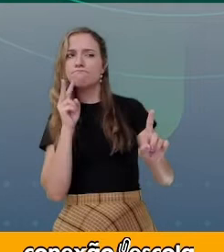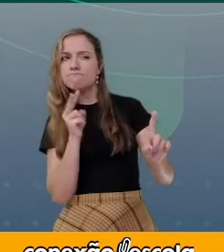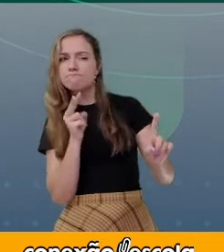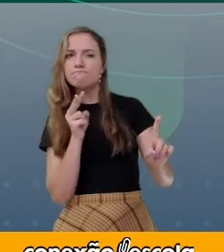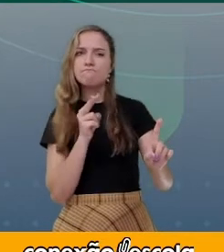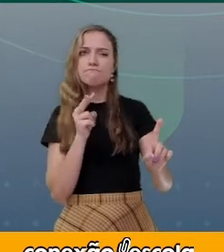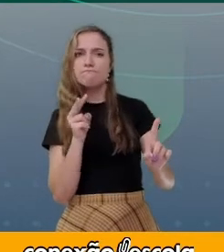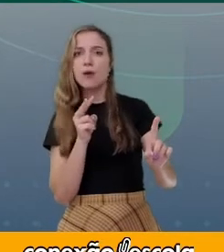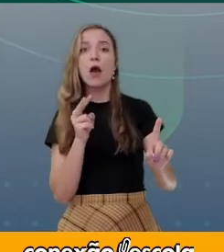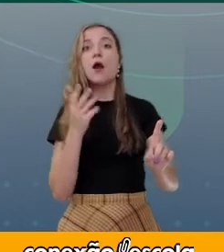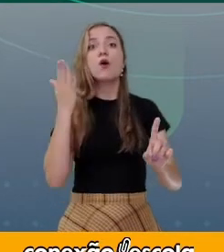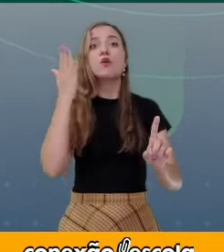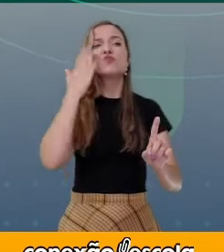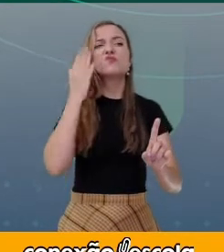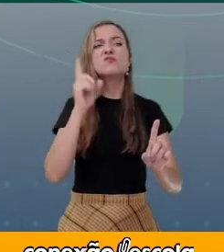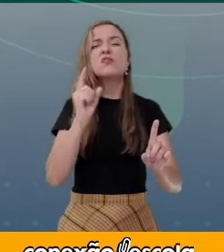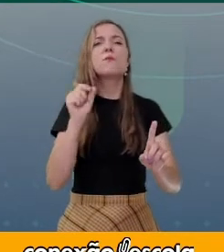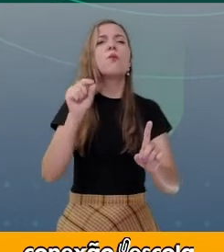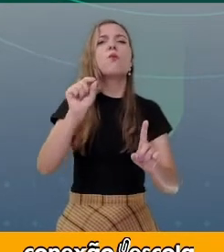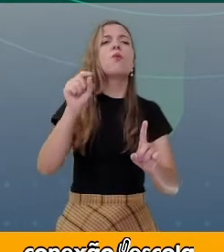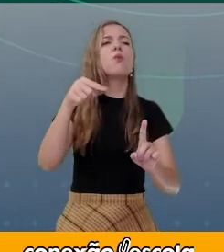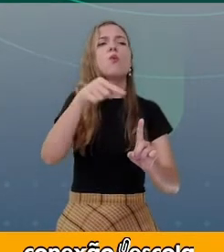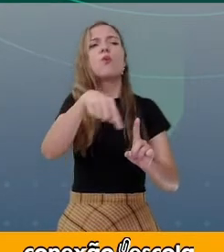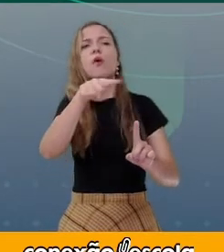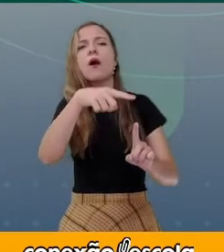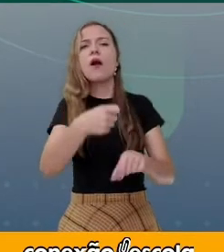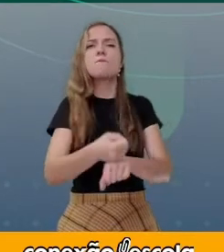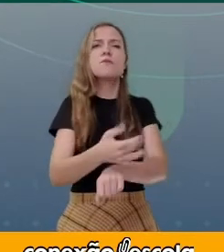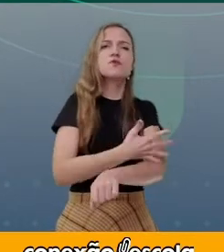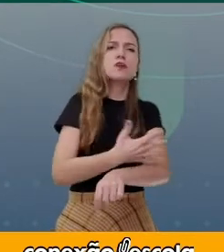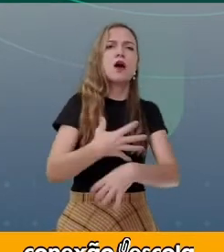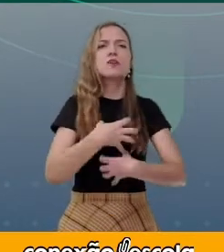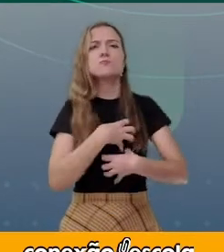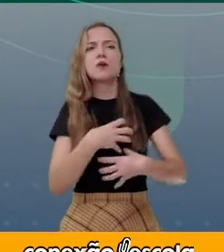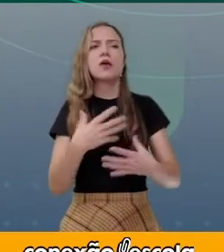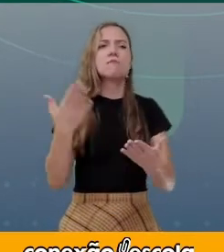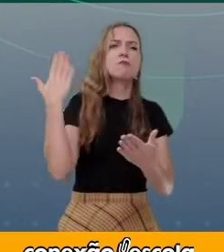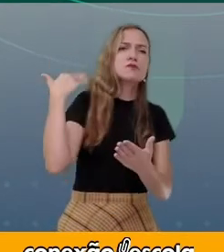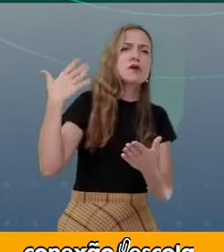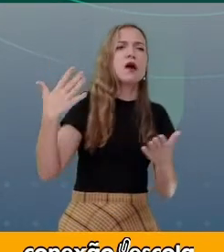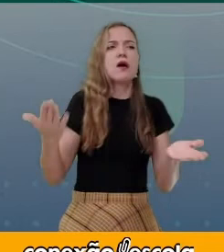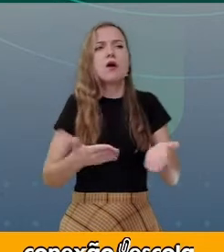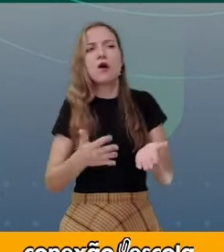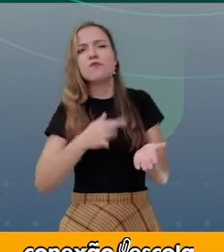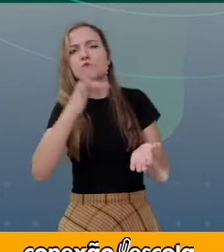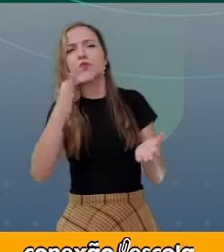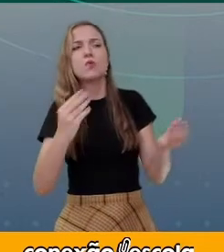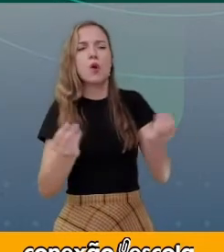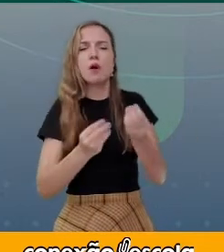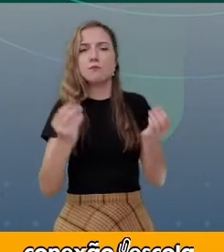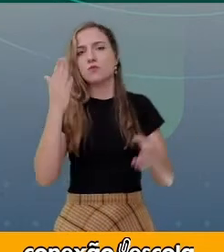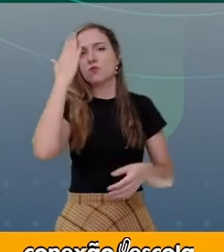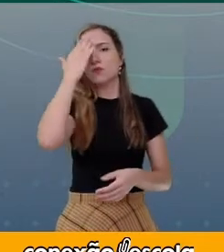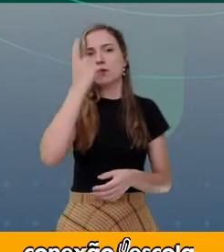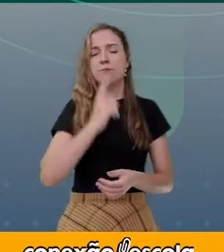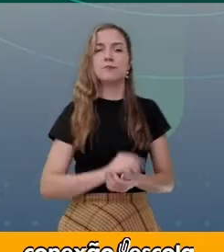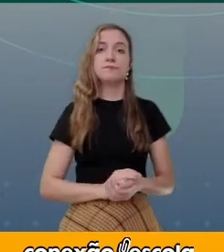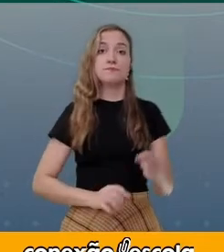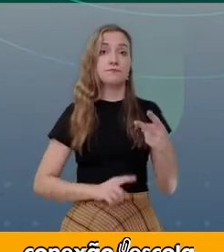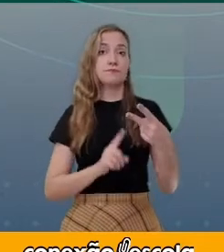história e não muito sobre o sentimentos passado e futuro dos personagens temos o